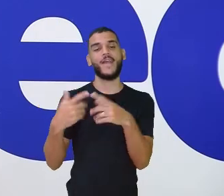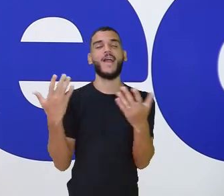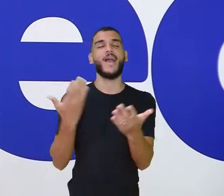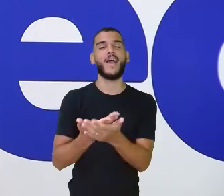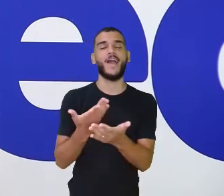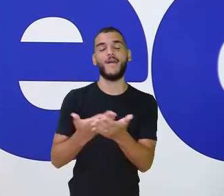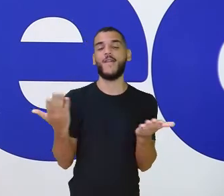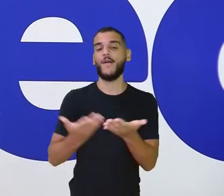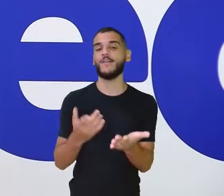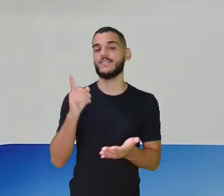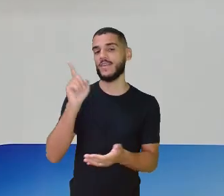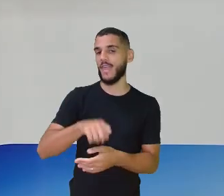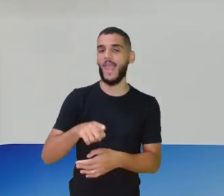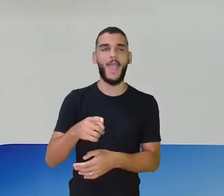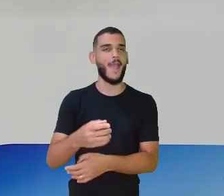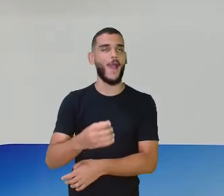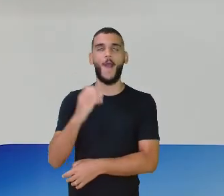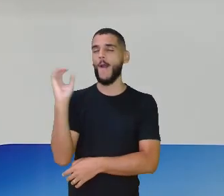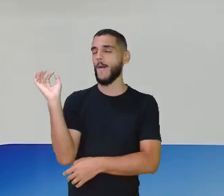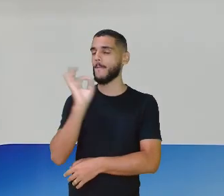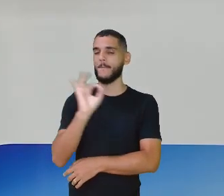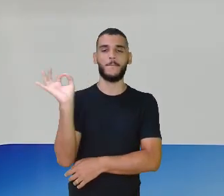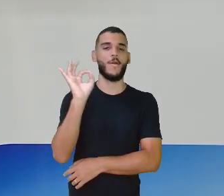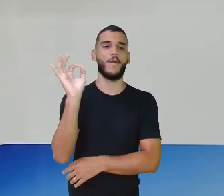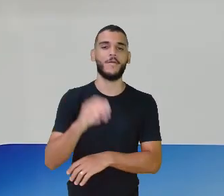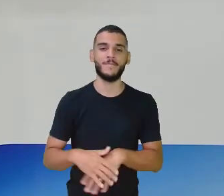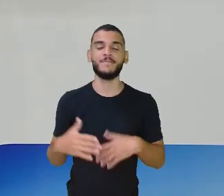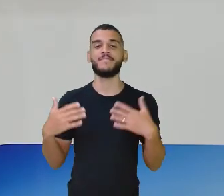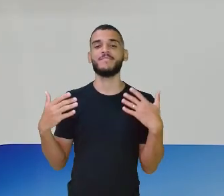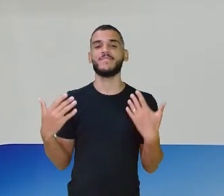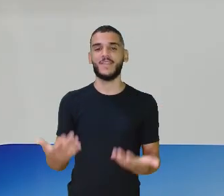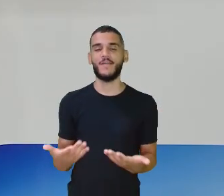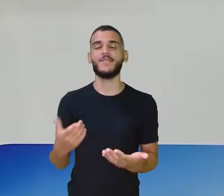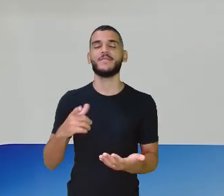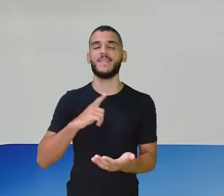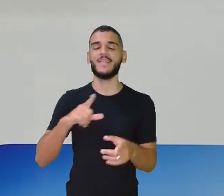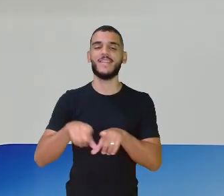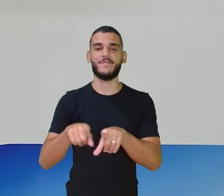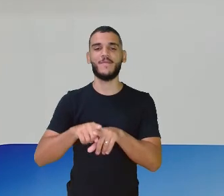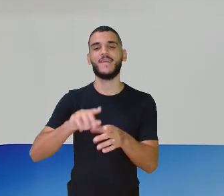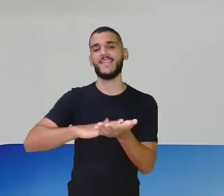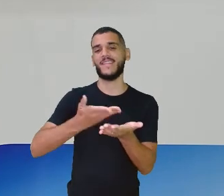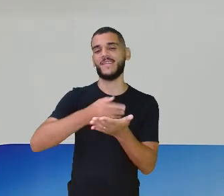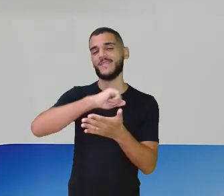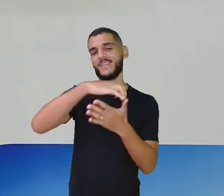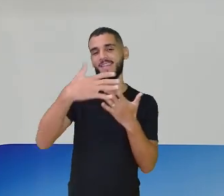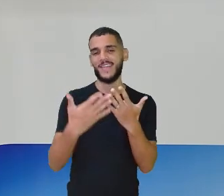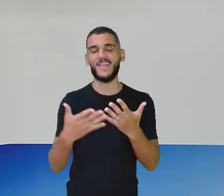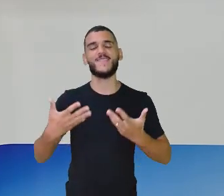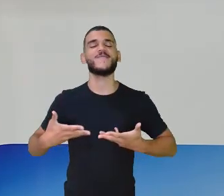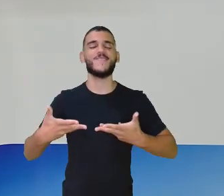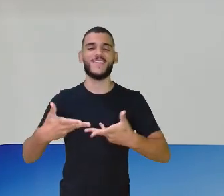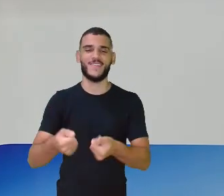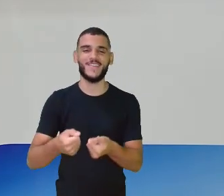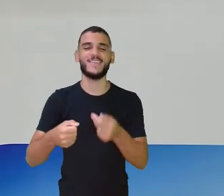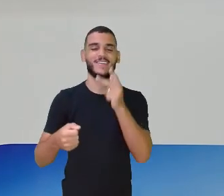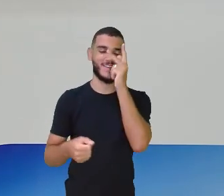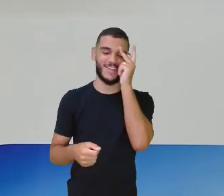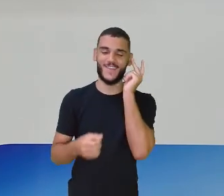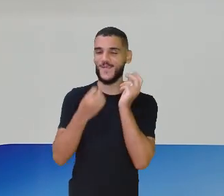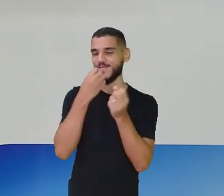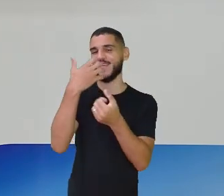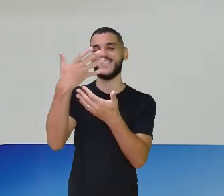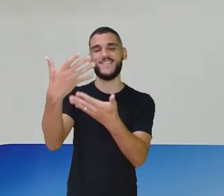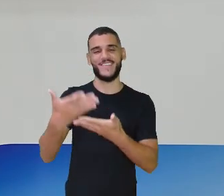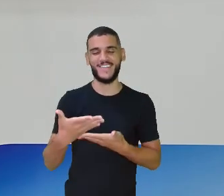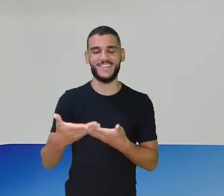está imperdível. Está muito especial, gente. E também a gente tem aqui o nosso intérprete maravilhoso, o Crisma. Seja